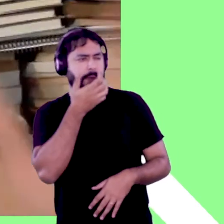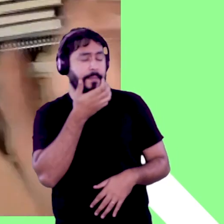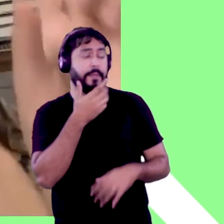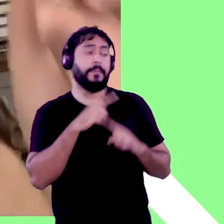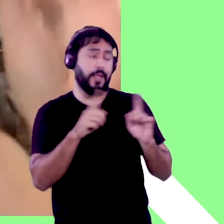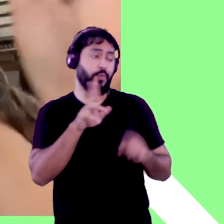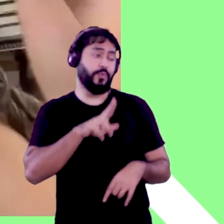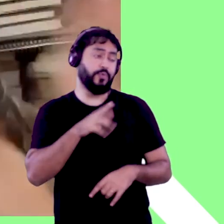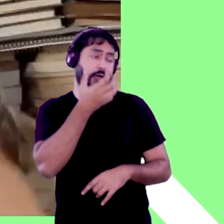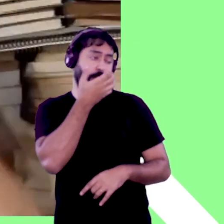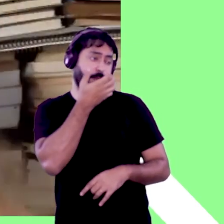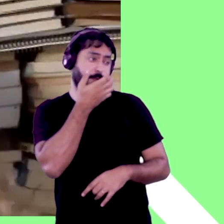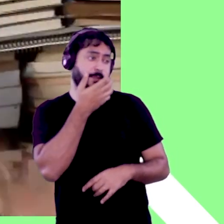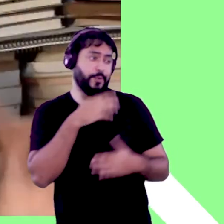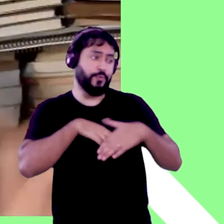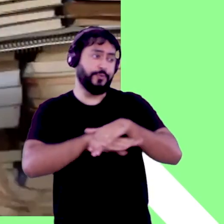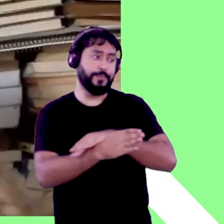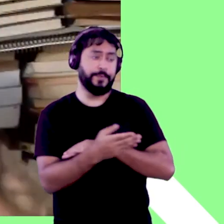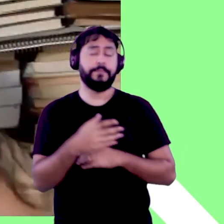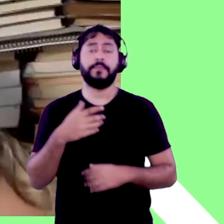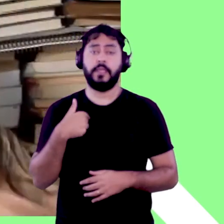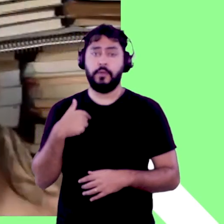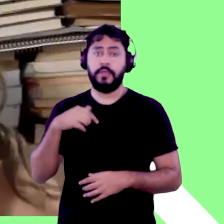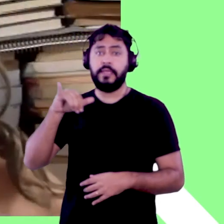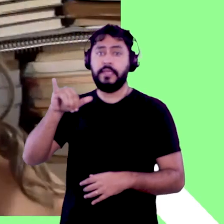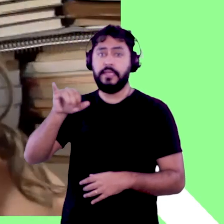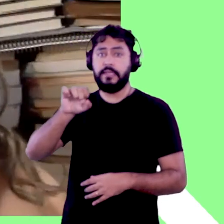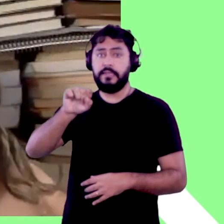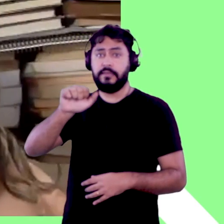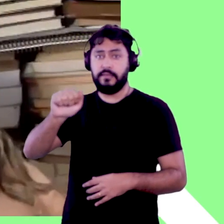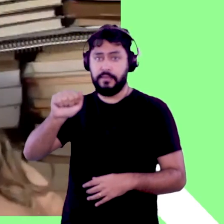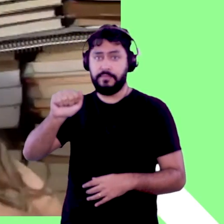uso áudios. Então, eu sou Isa com S.